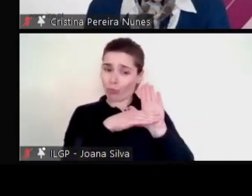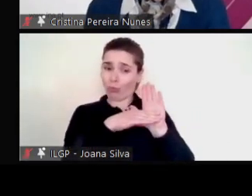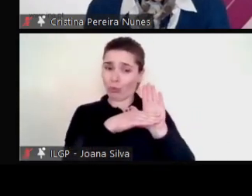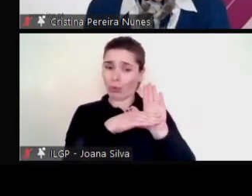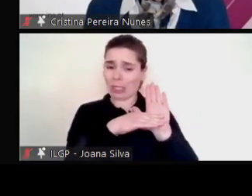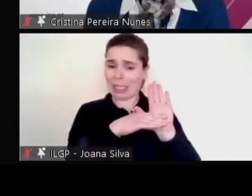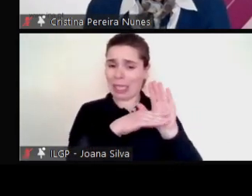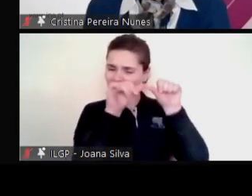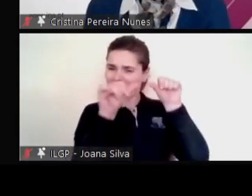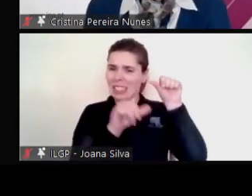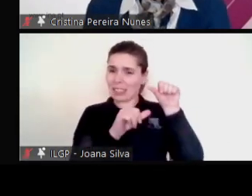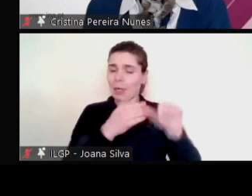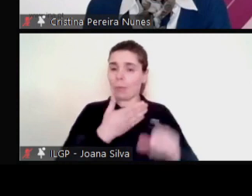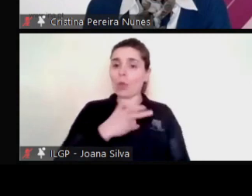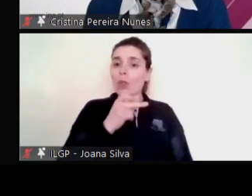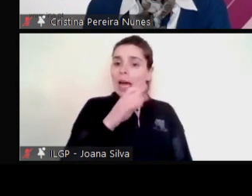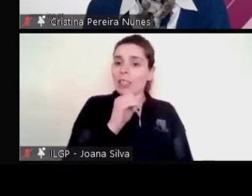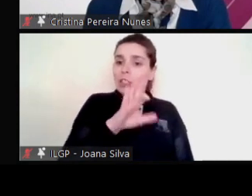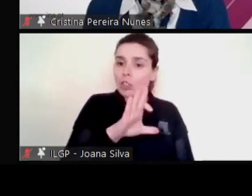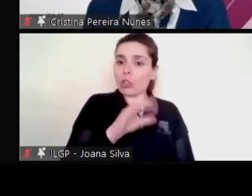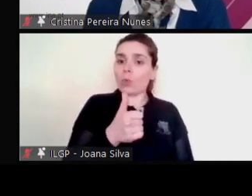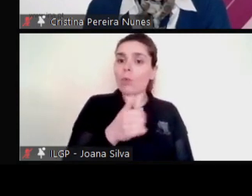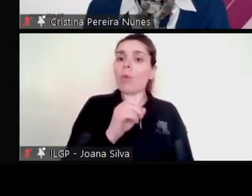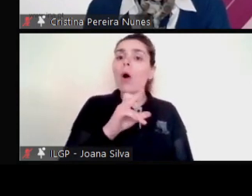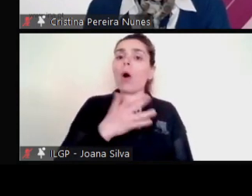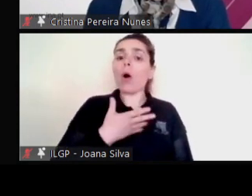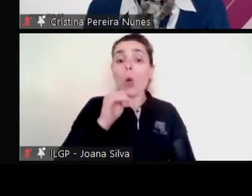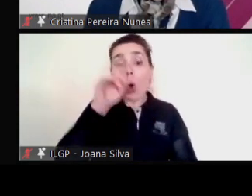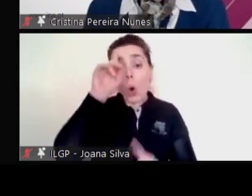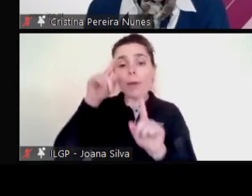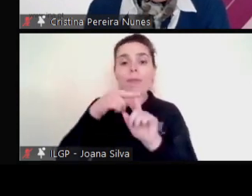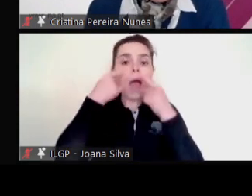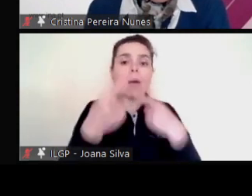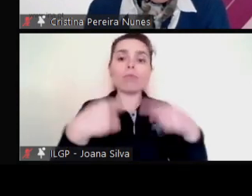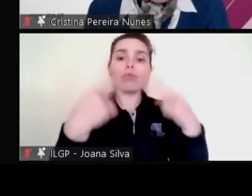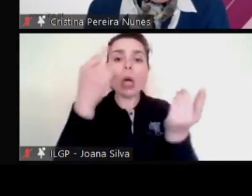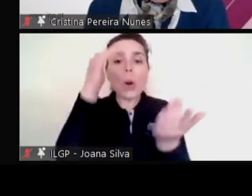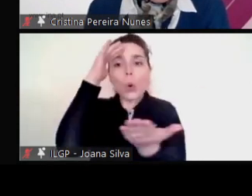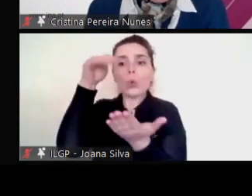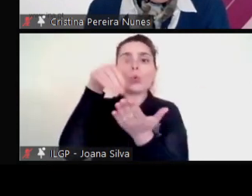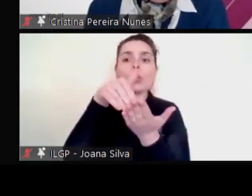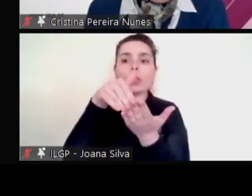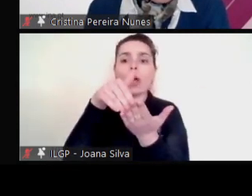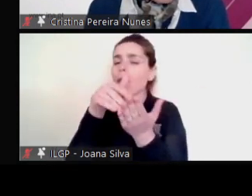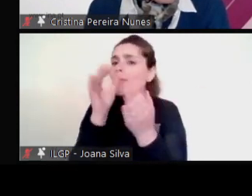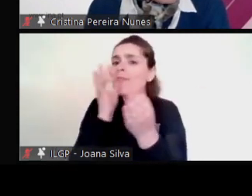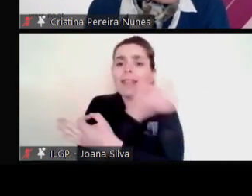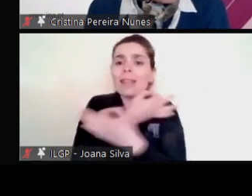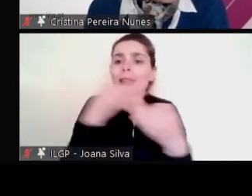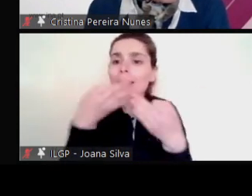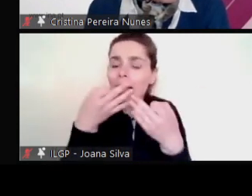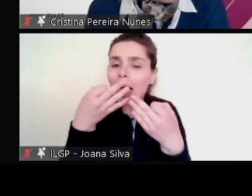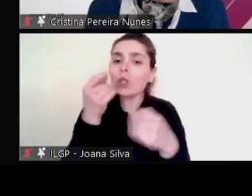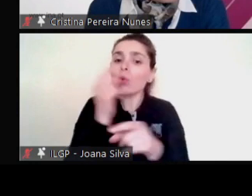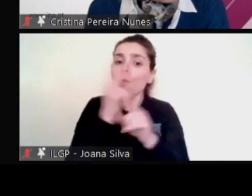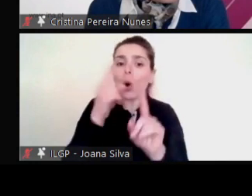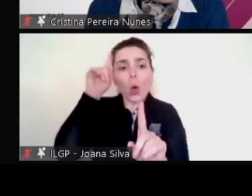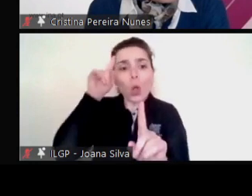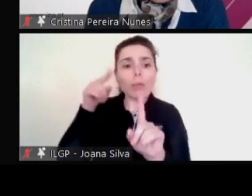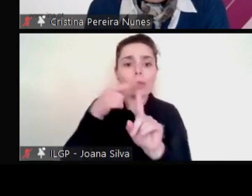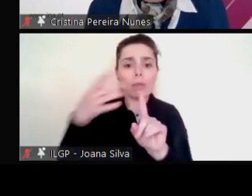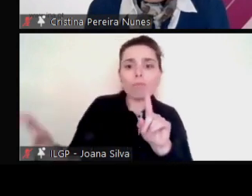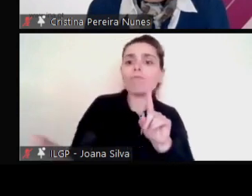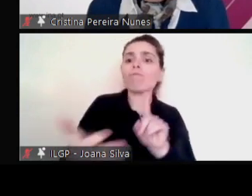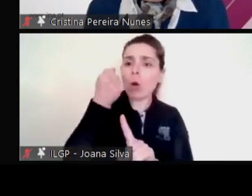organizações públicas, como uma forma de mostrar resultados fantásticos que estão a ter com o cumprimento da sua missão. Não vejo